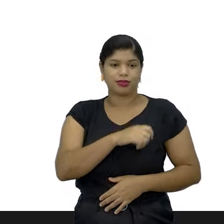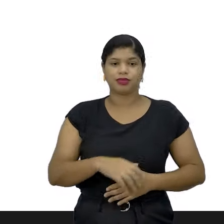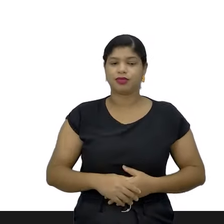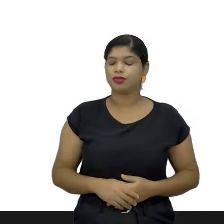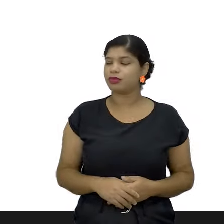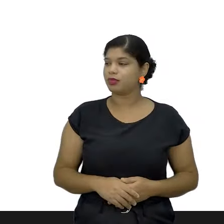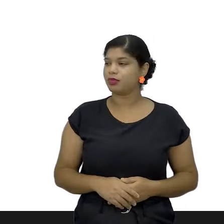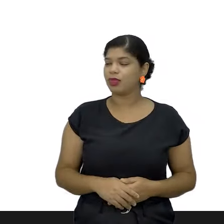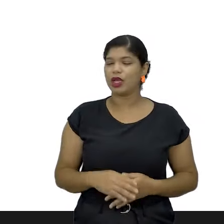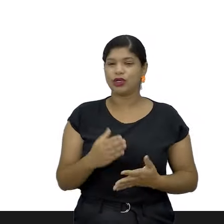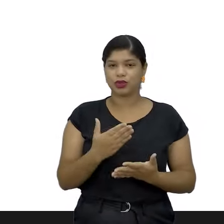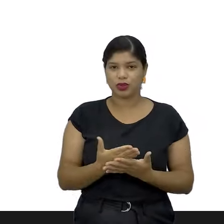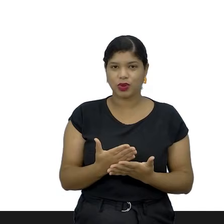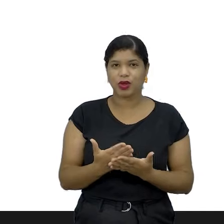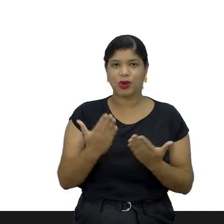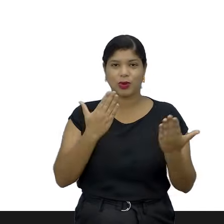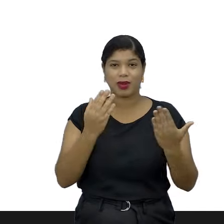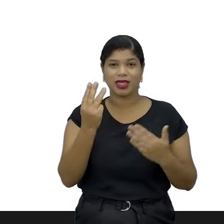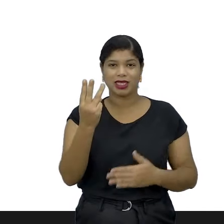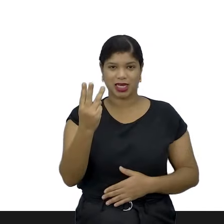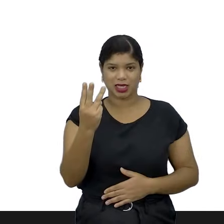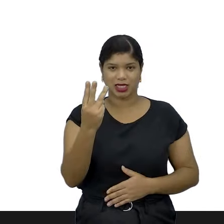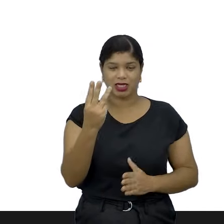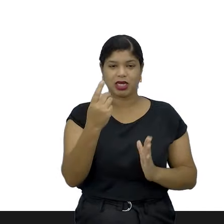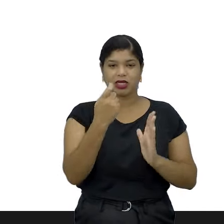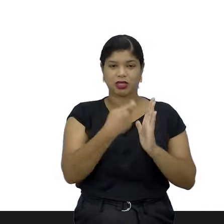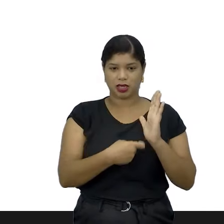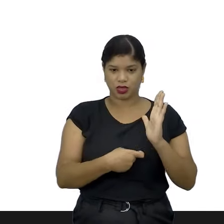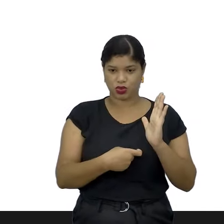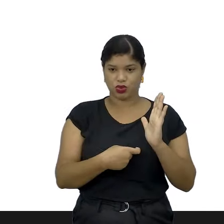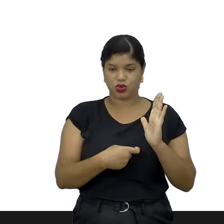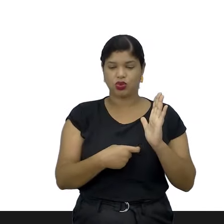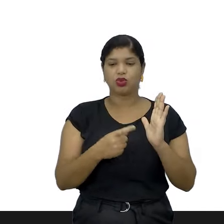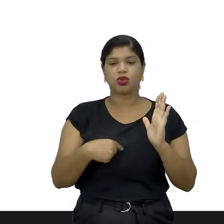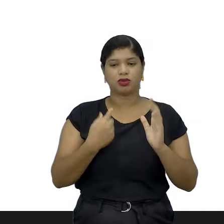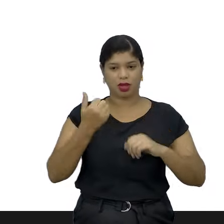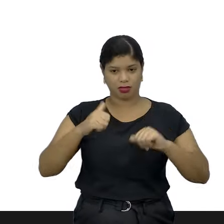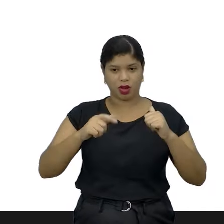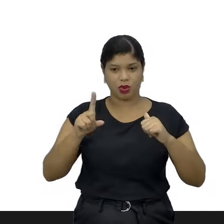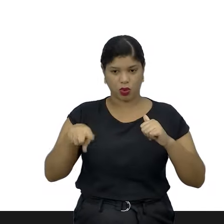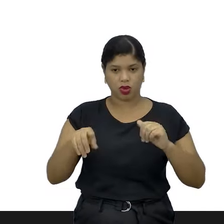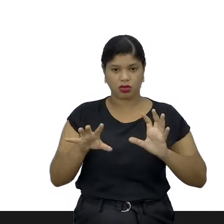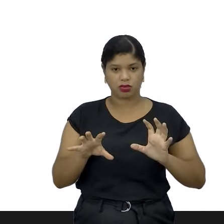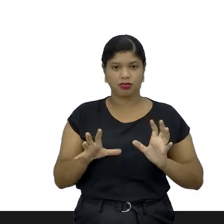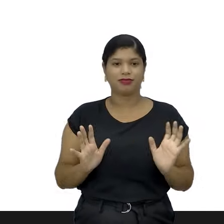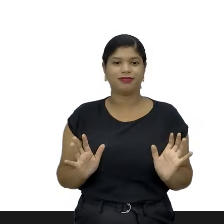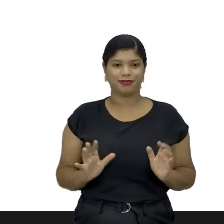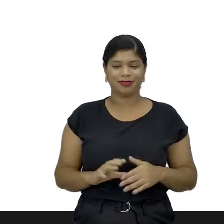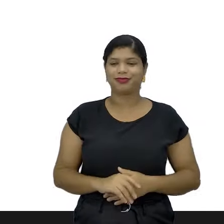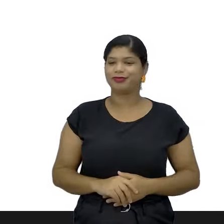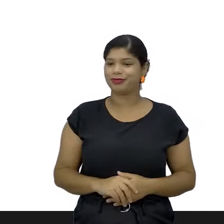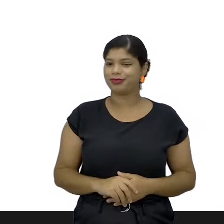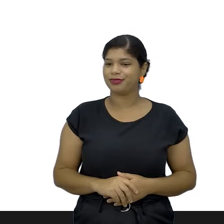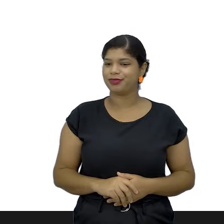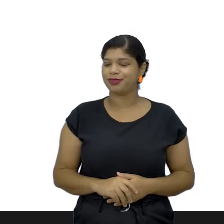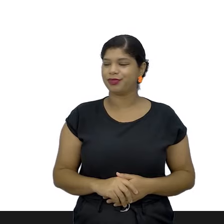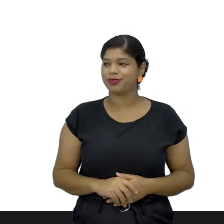e compararam 3 textos, não foi isso? Nós analisamos ali anteriormente, então eles já